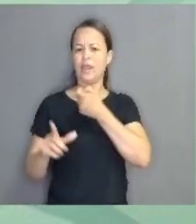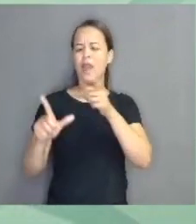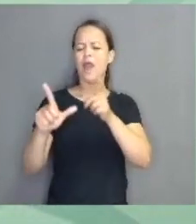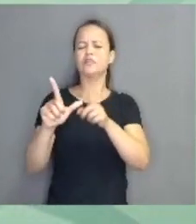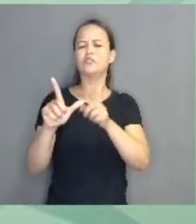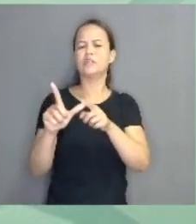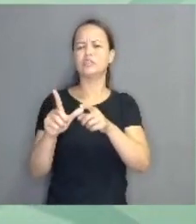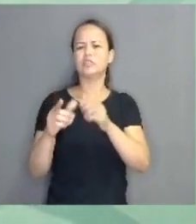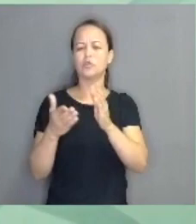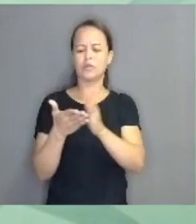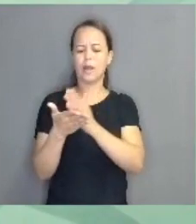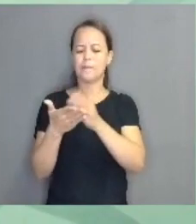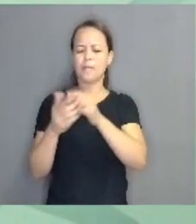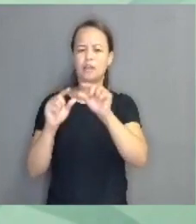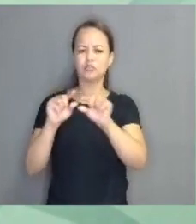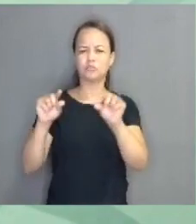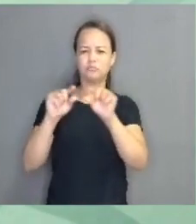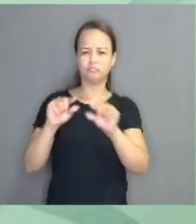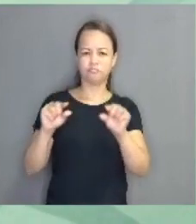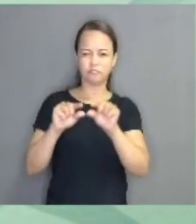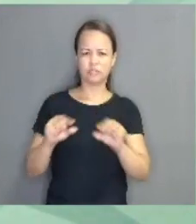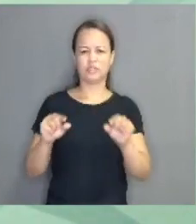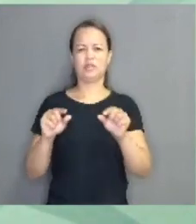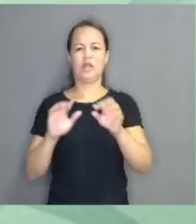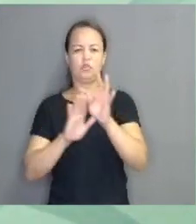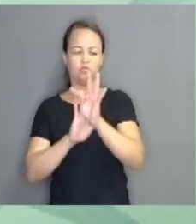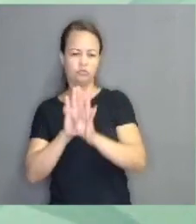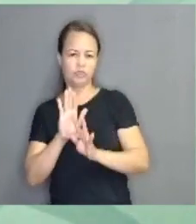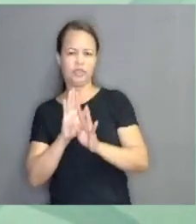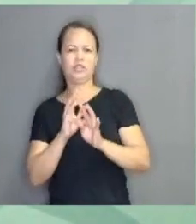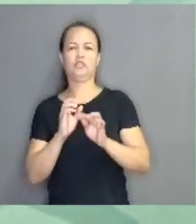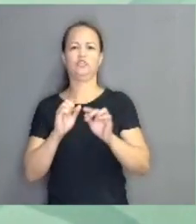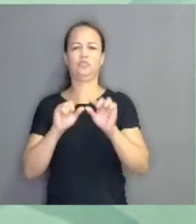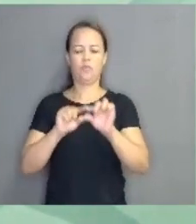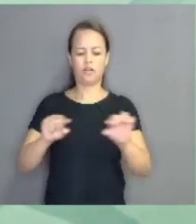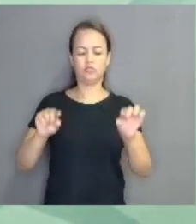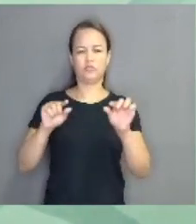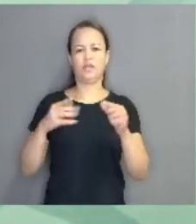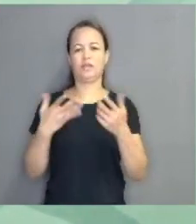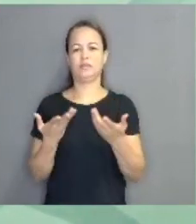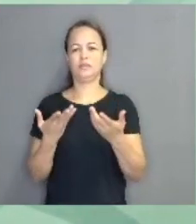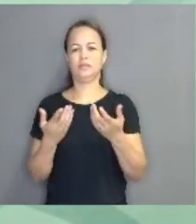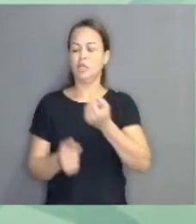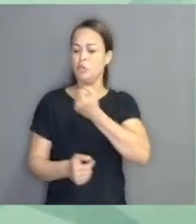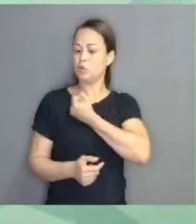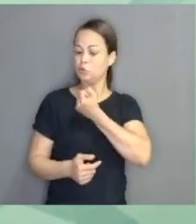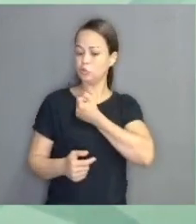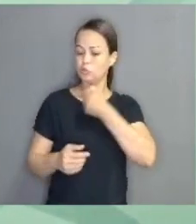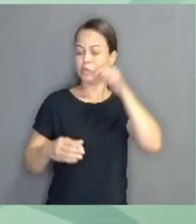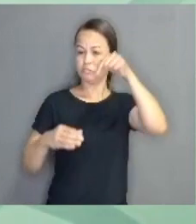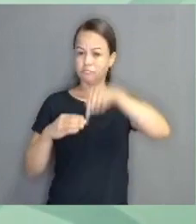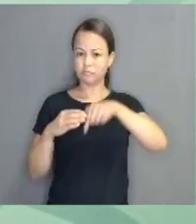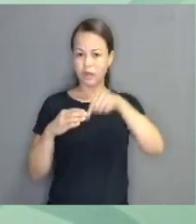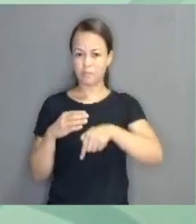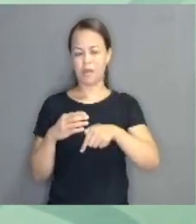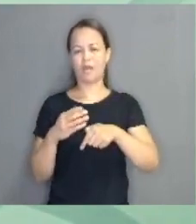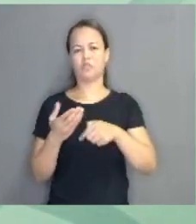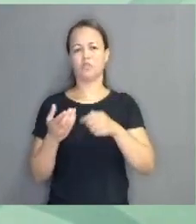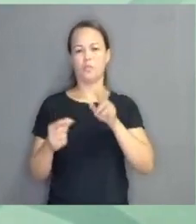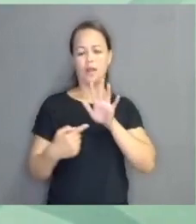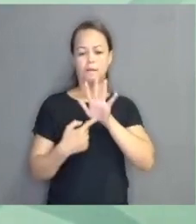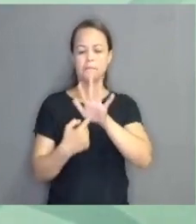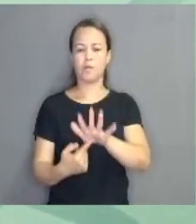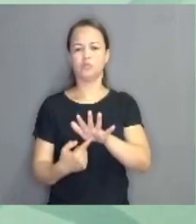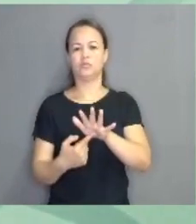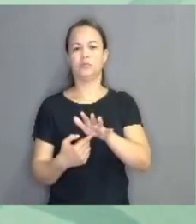para escrever as palavras, as frases, os textos. E os números, tia? Os números estão lá embaixo no final para